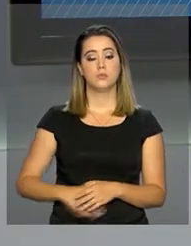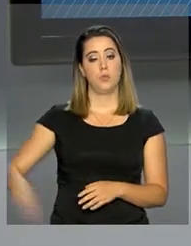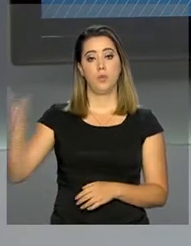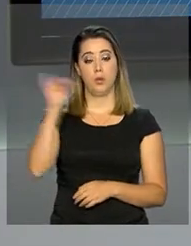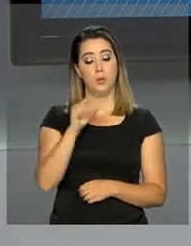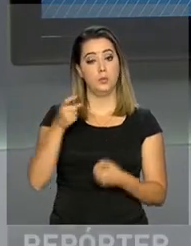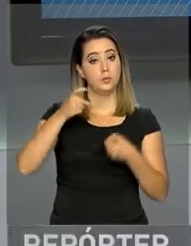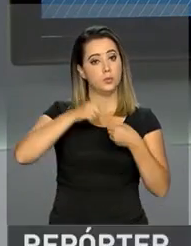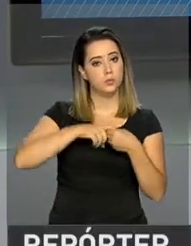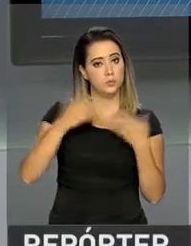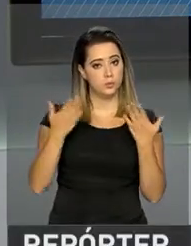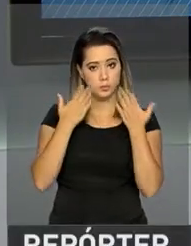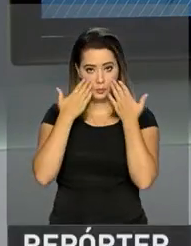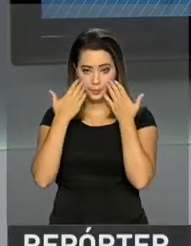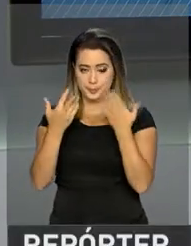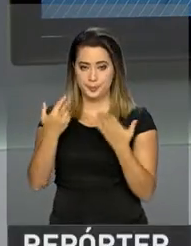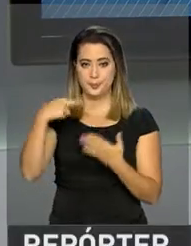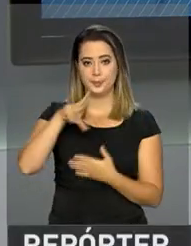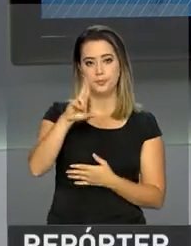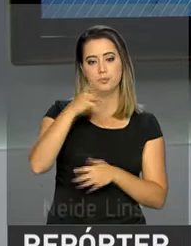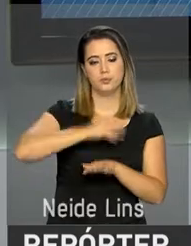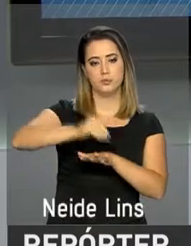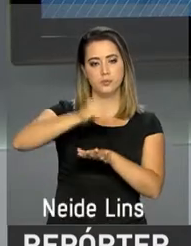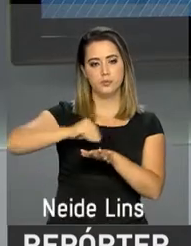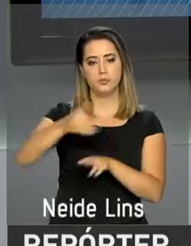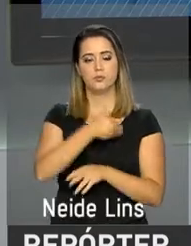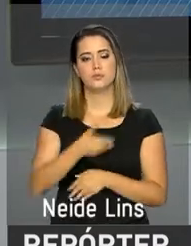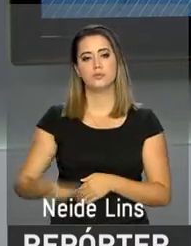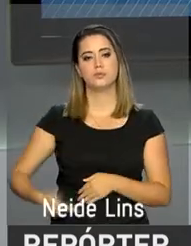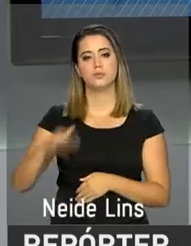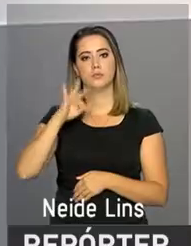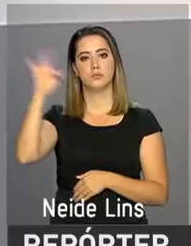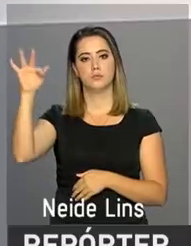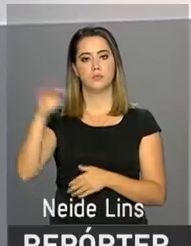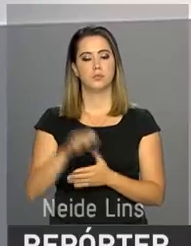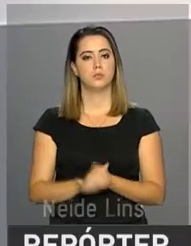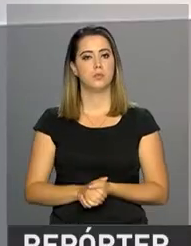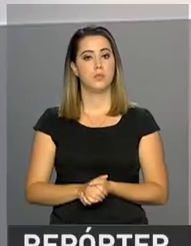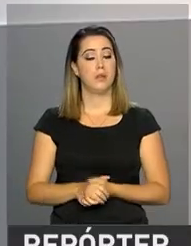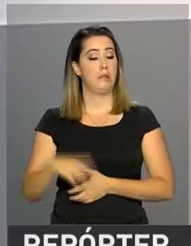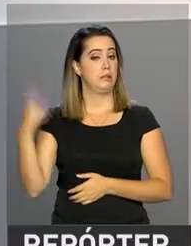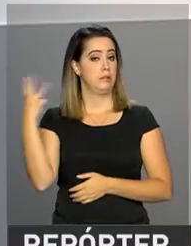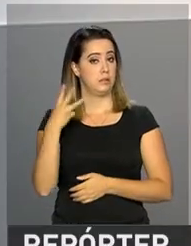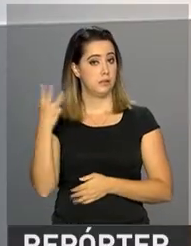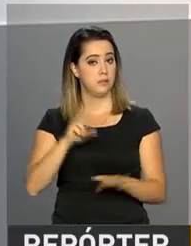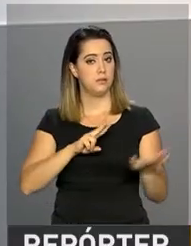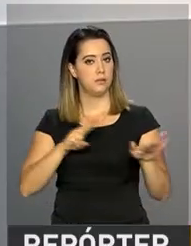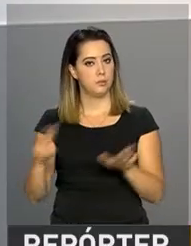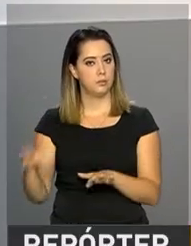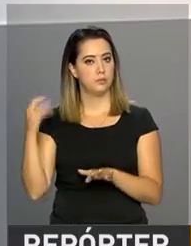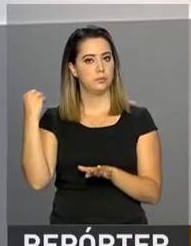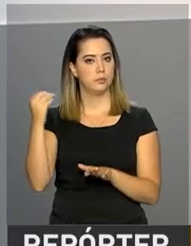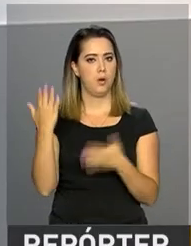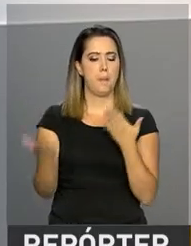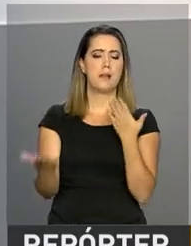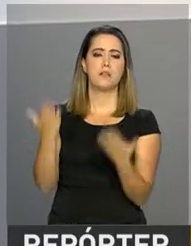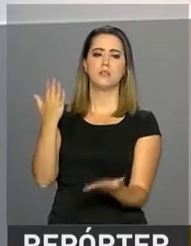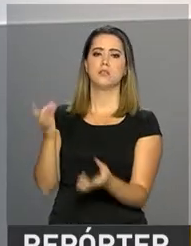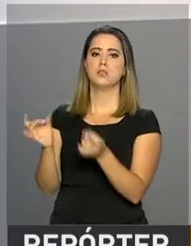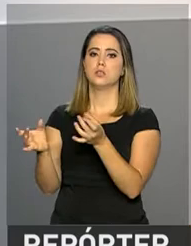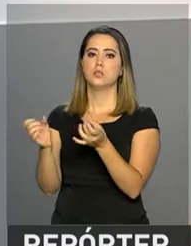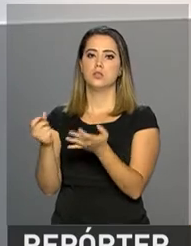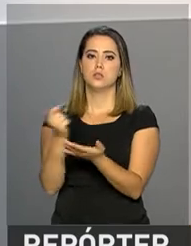Olá, estamos de volta com o repórter NBR e as notícias do governo federal. Na terceira semana de outubro, a balança comercial